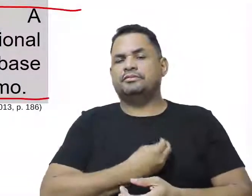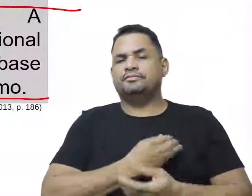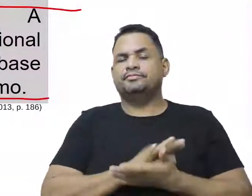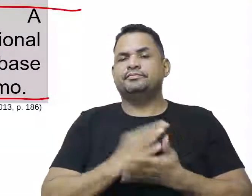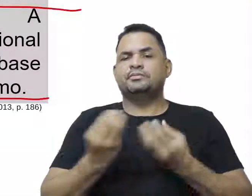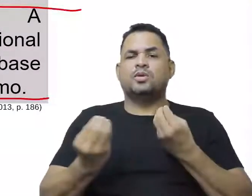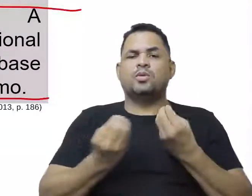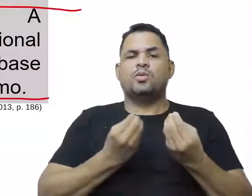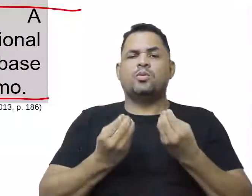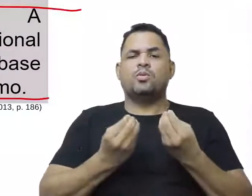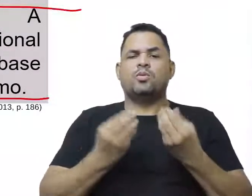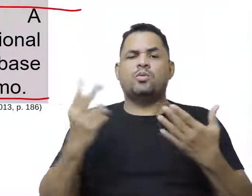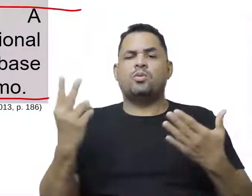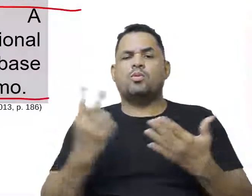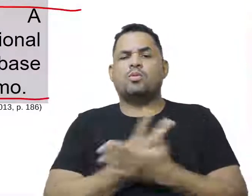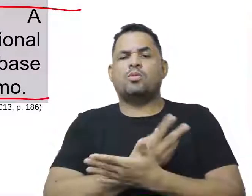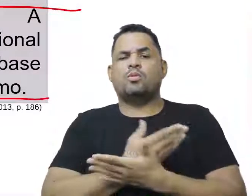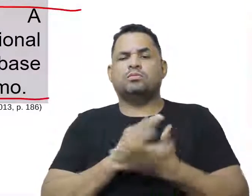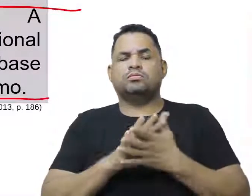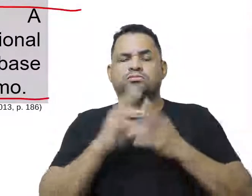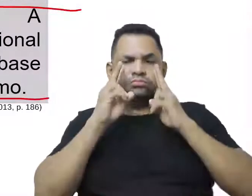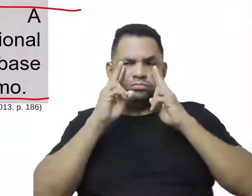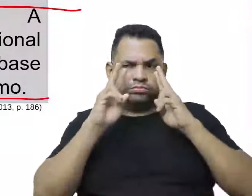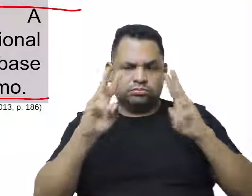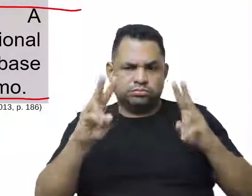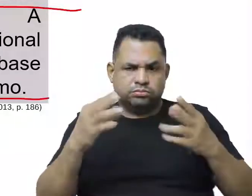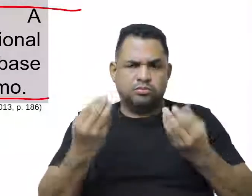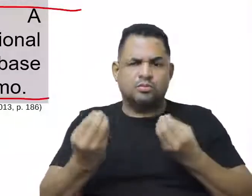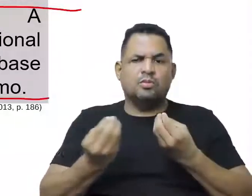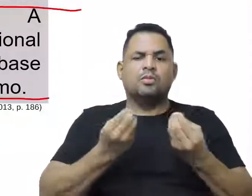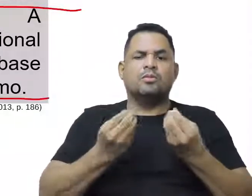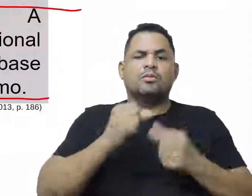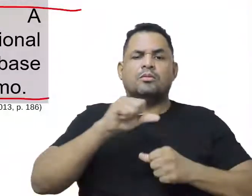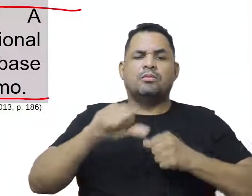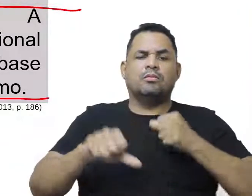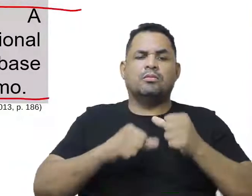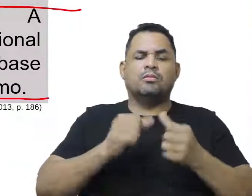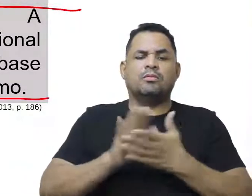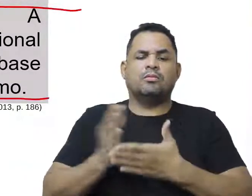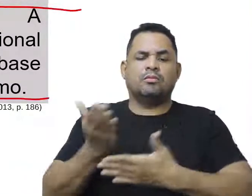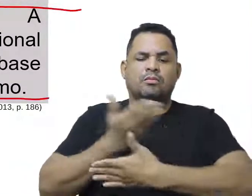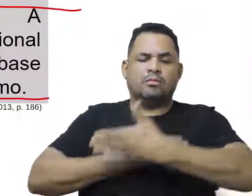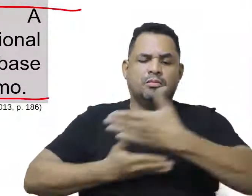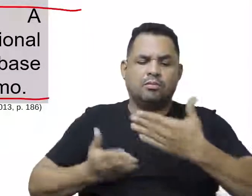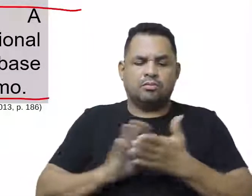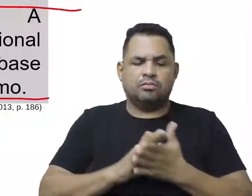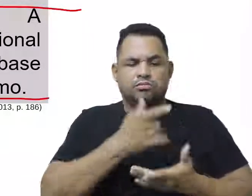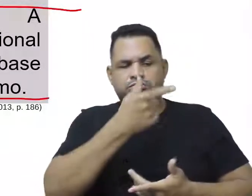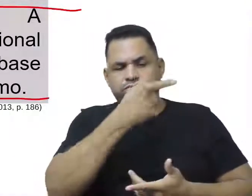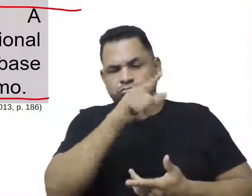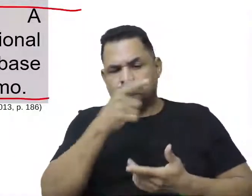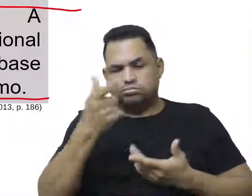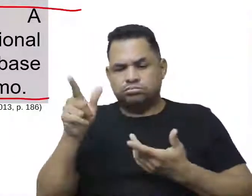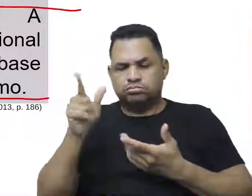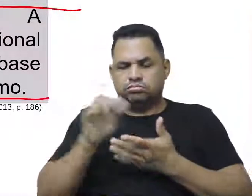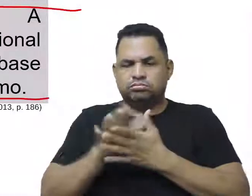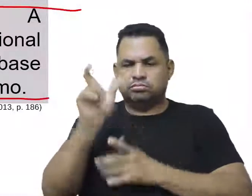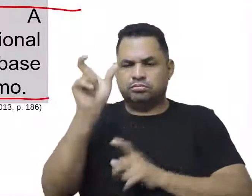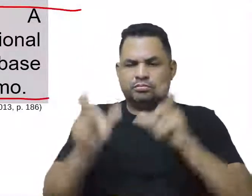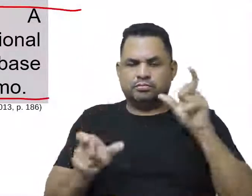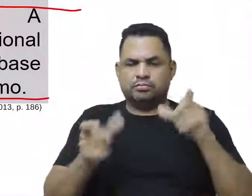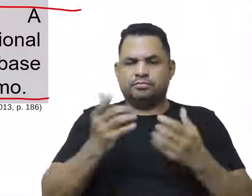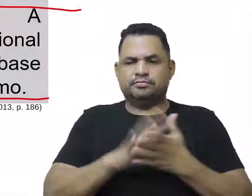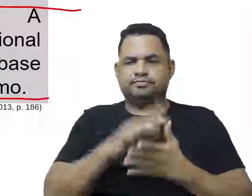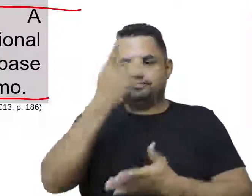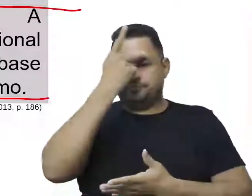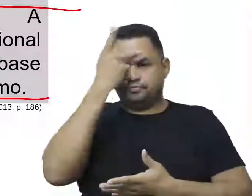como que funciona hoje observa em isso o que mudou a nossa relação com o outro com outro indivíduo